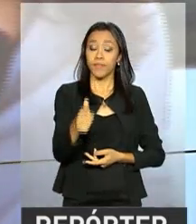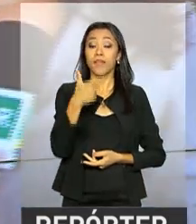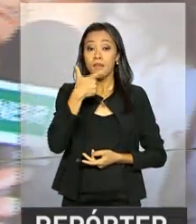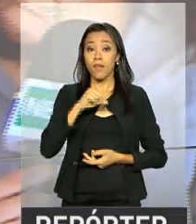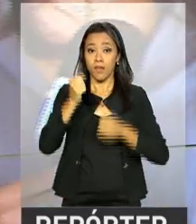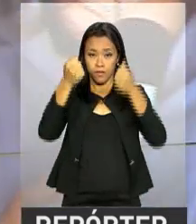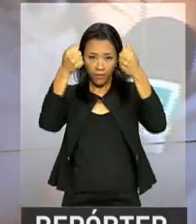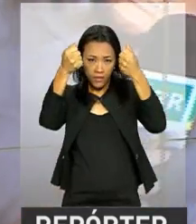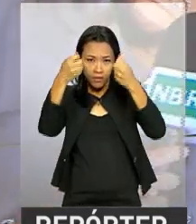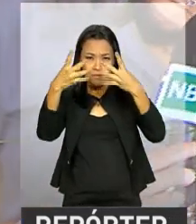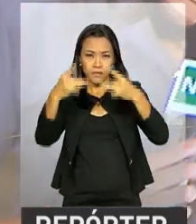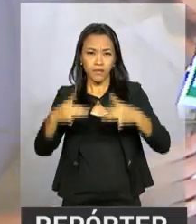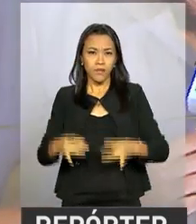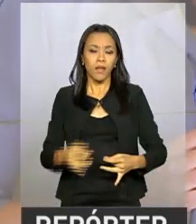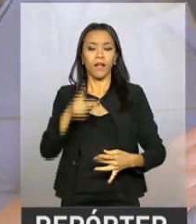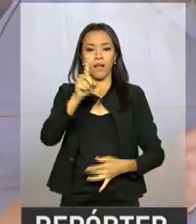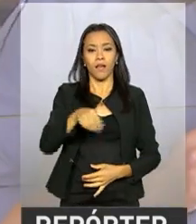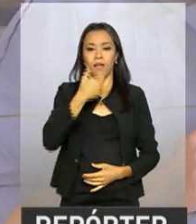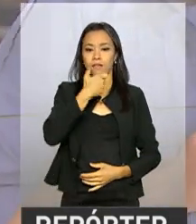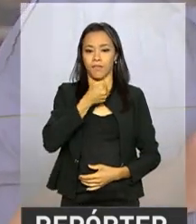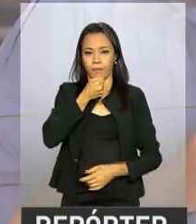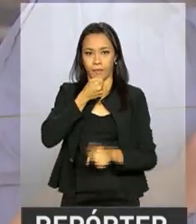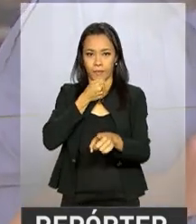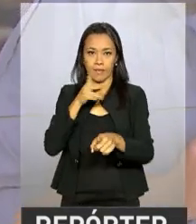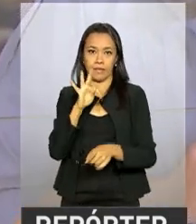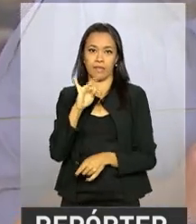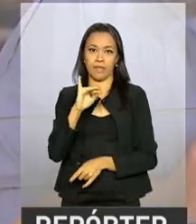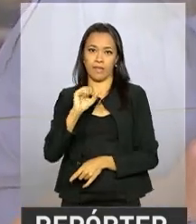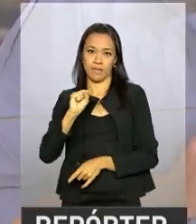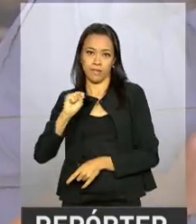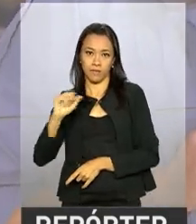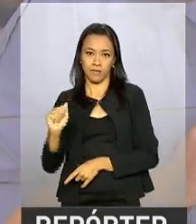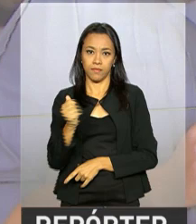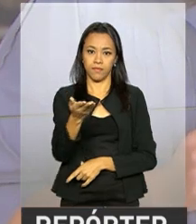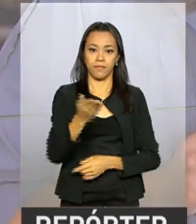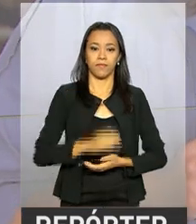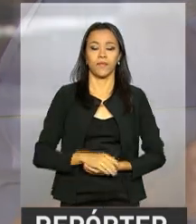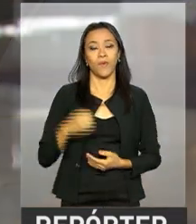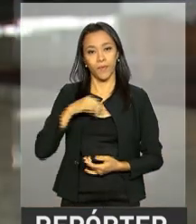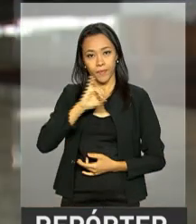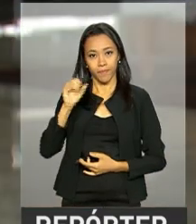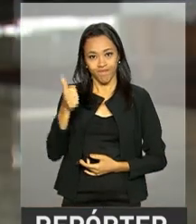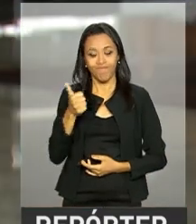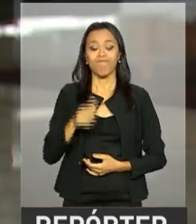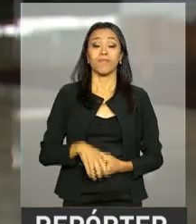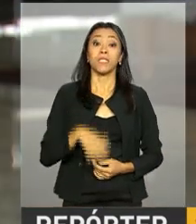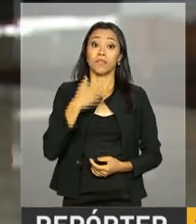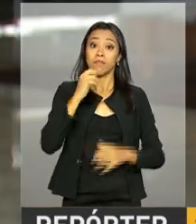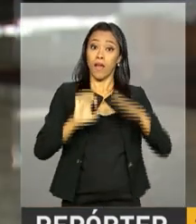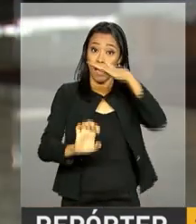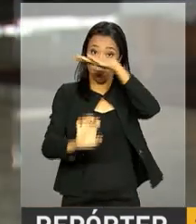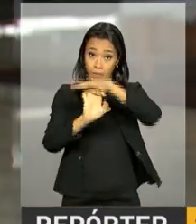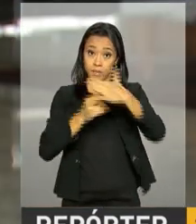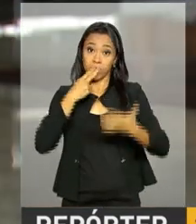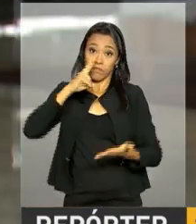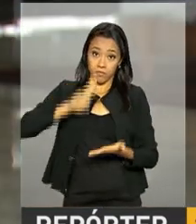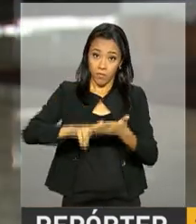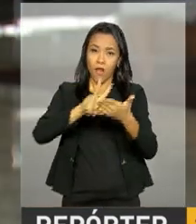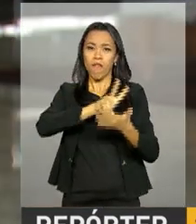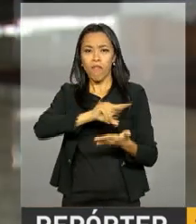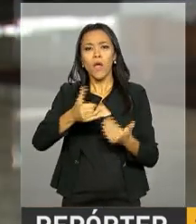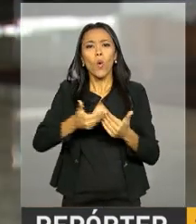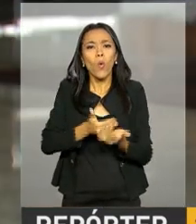Taíssa dias lá do Palácio Planalto Oi Taísa Olá Leandro os Correios vão passar a fazer a entrega de